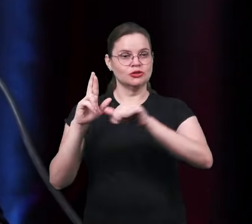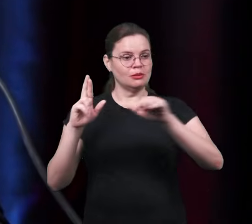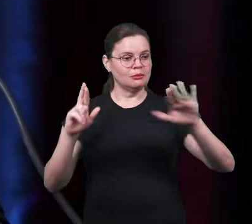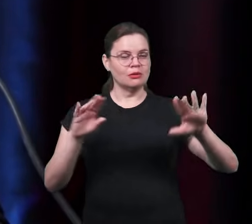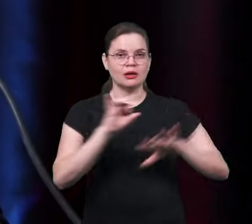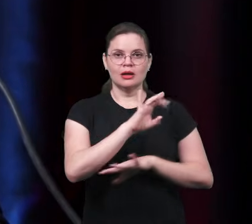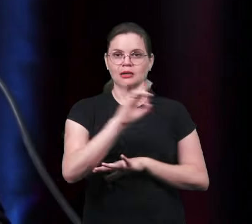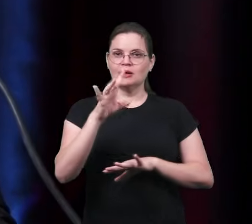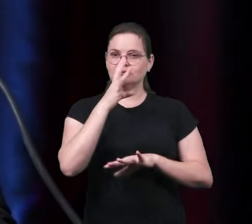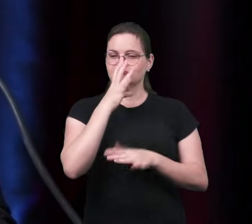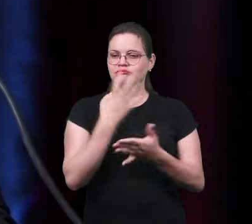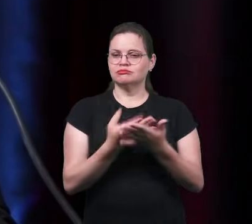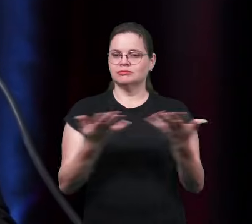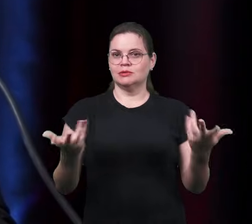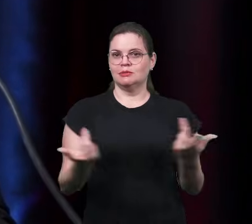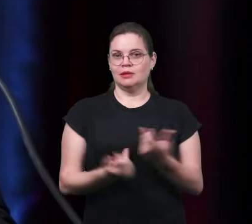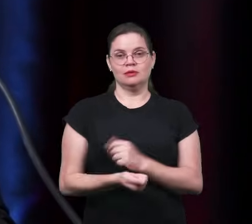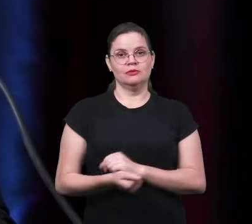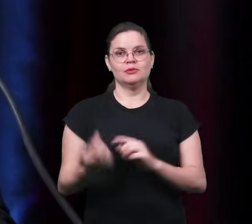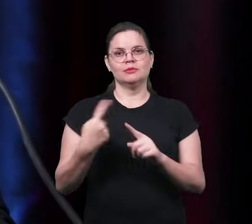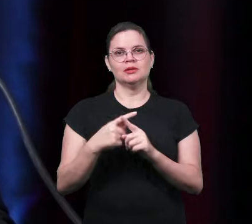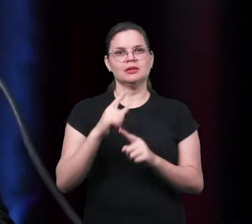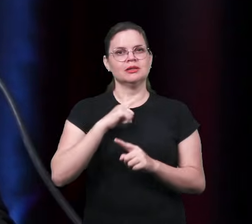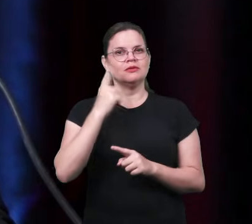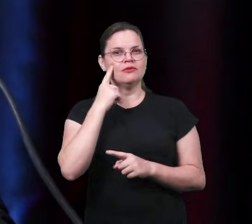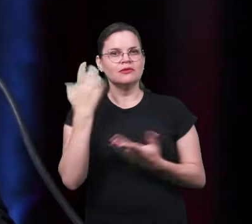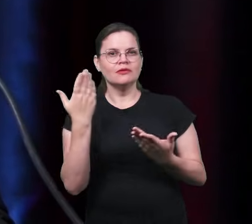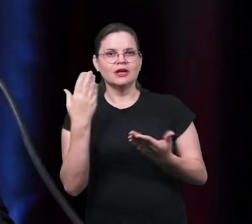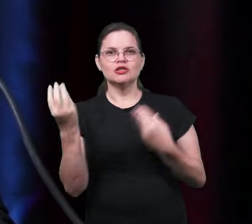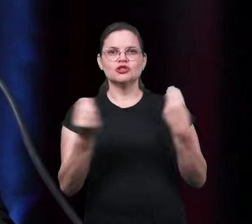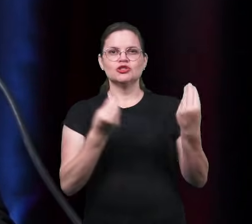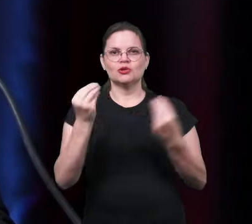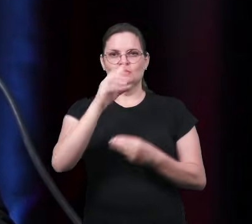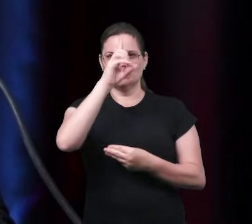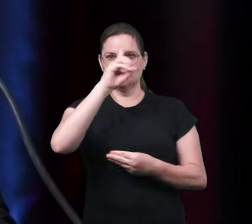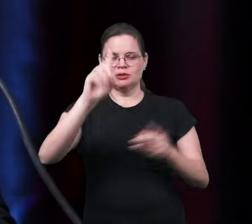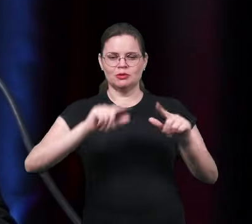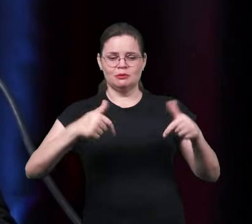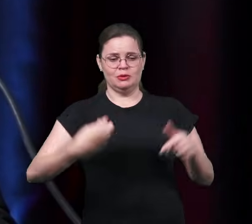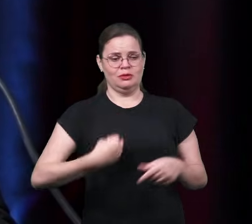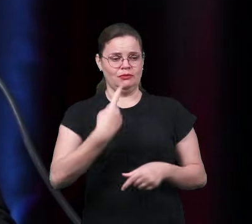tem uma grande obra. Veja que obra extraordinária Deus fez na vida de